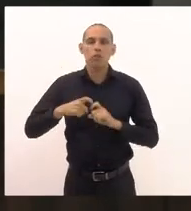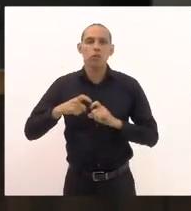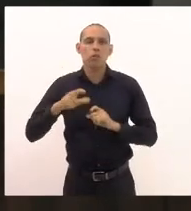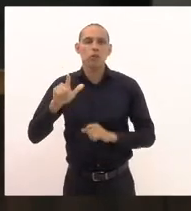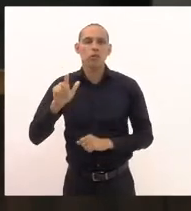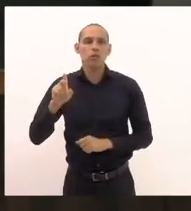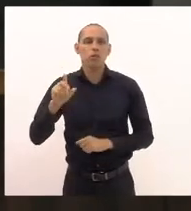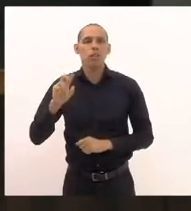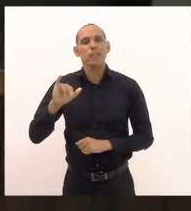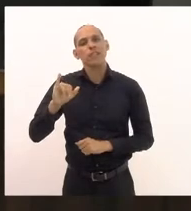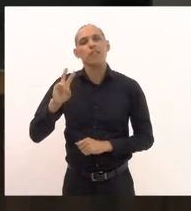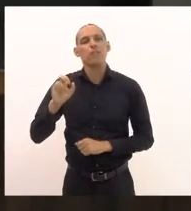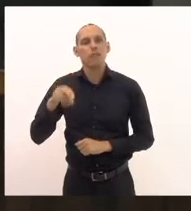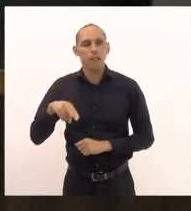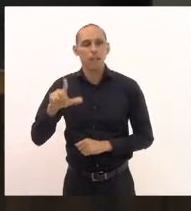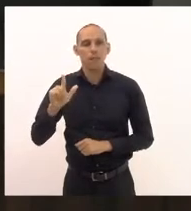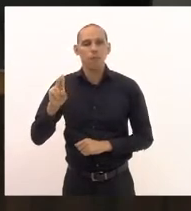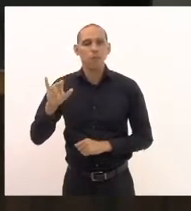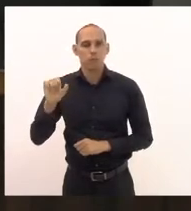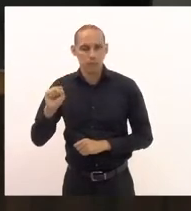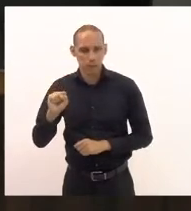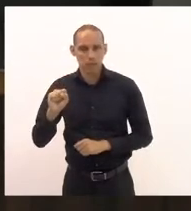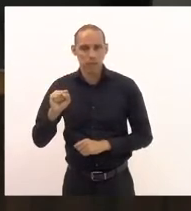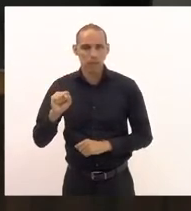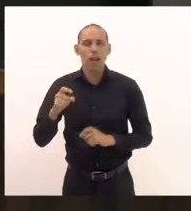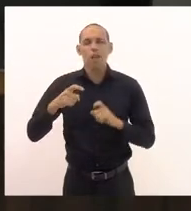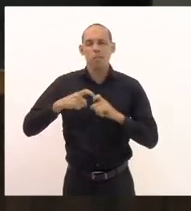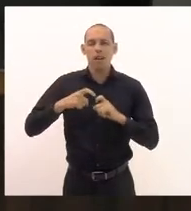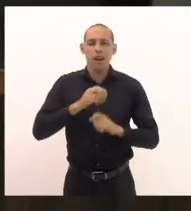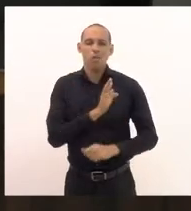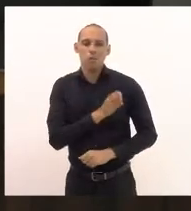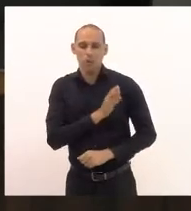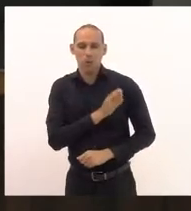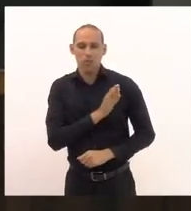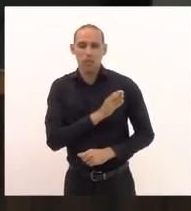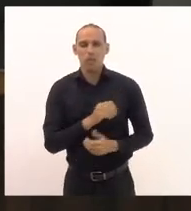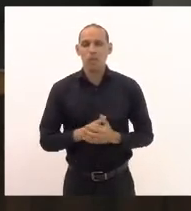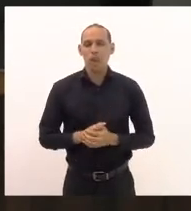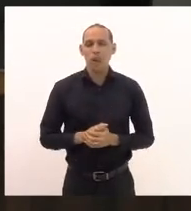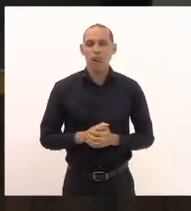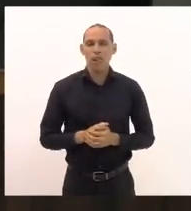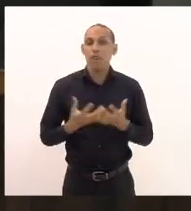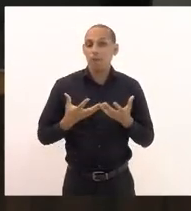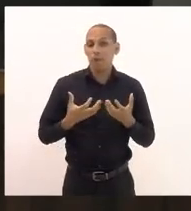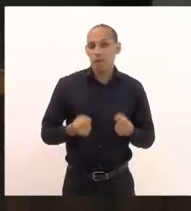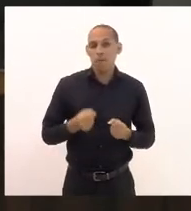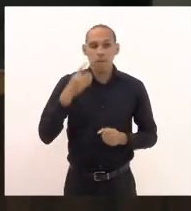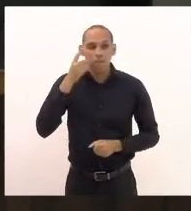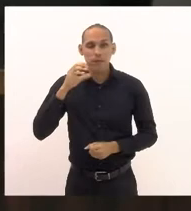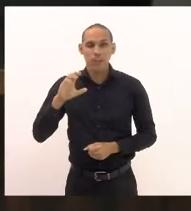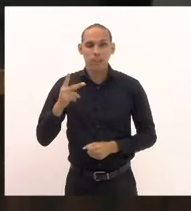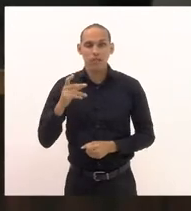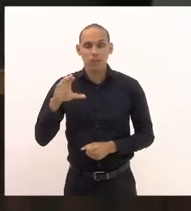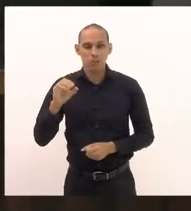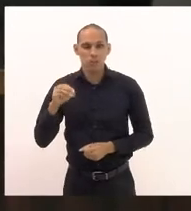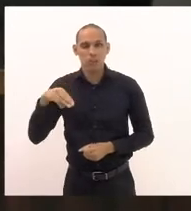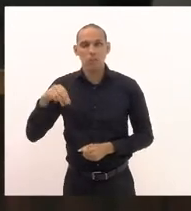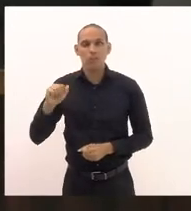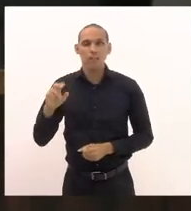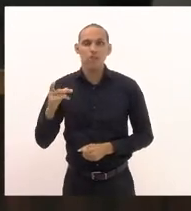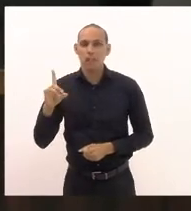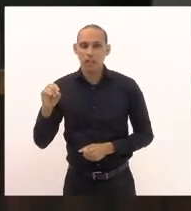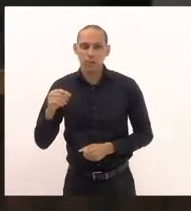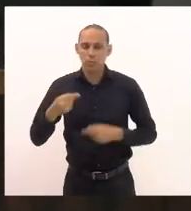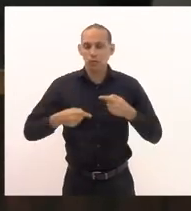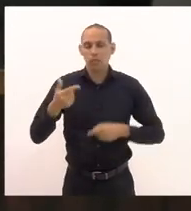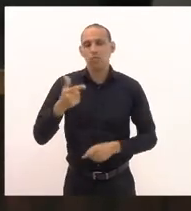Oliveira, médico cardiologista. Parecida da Comissão de Normas Internas e Proporções Externas, favorável, deputado Chico Machado. Em discussão, não havendo que queira discutir,